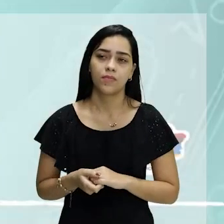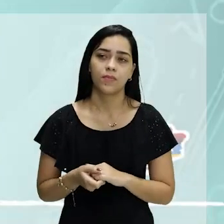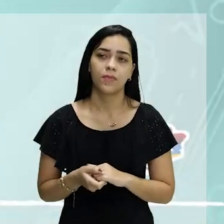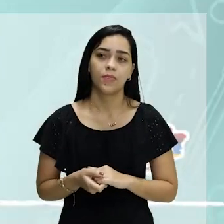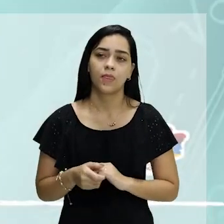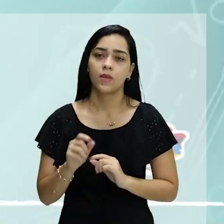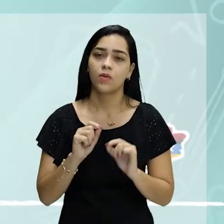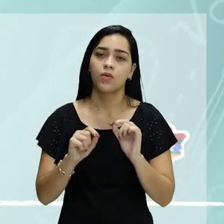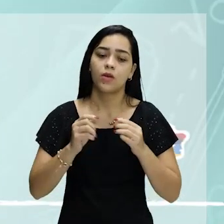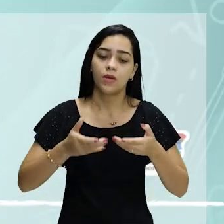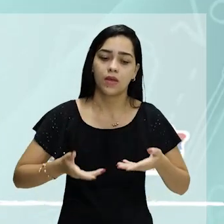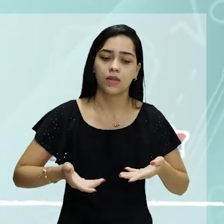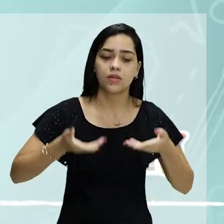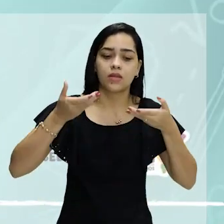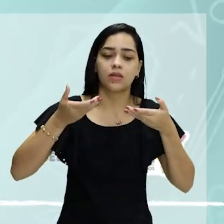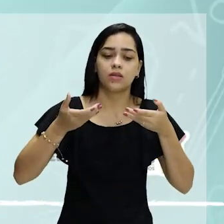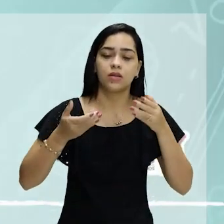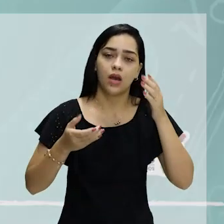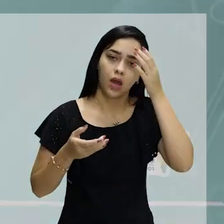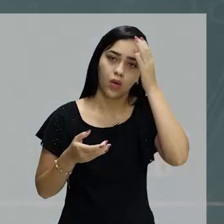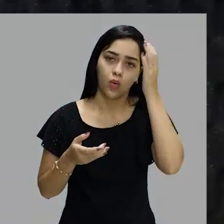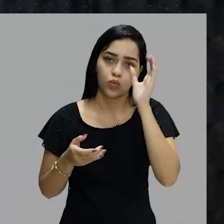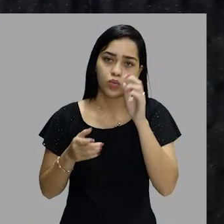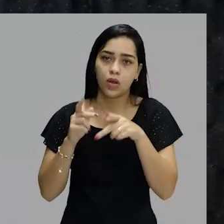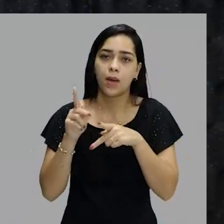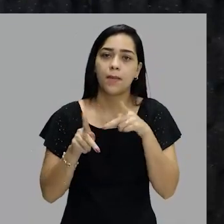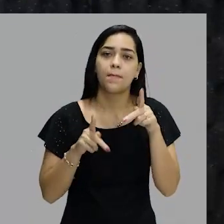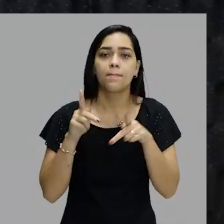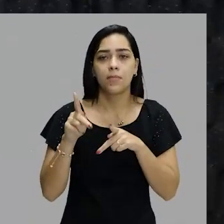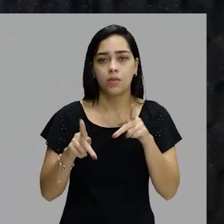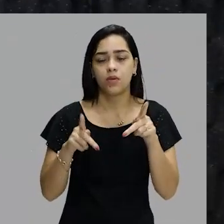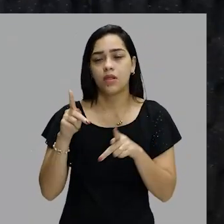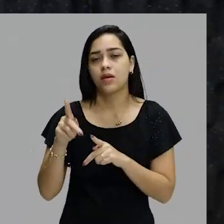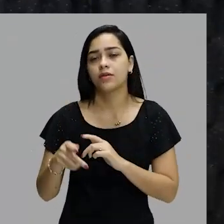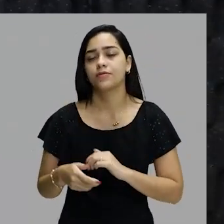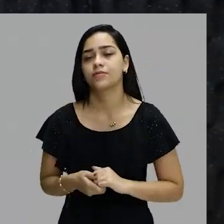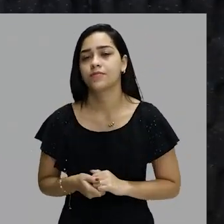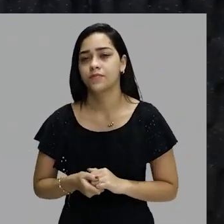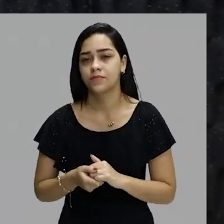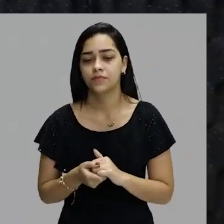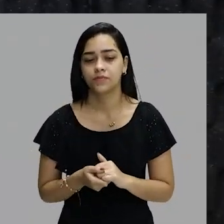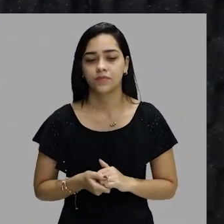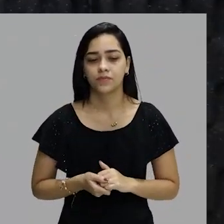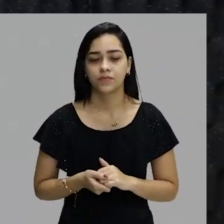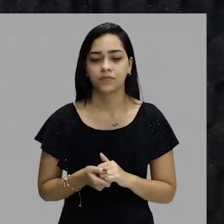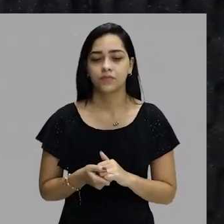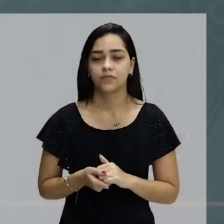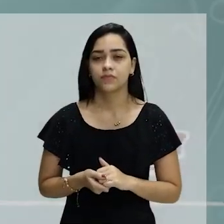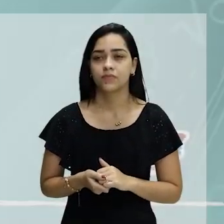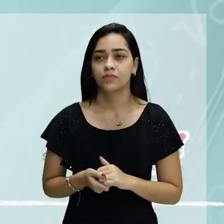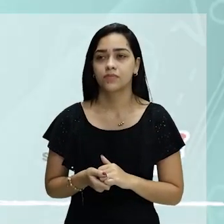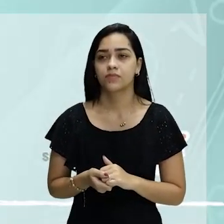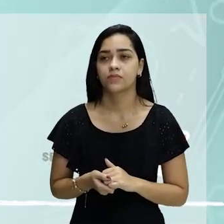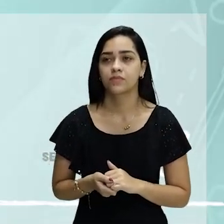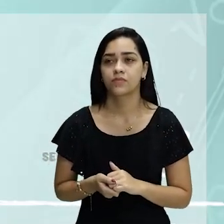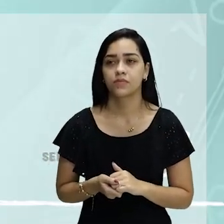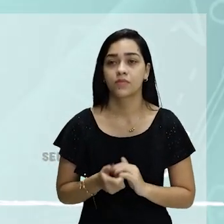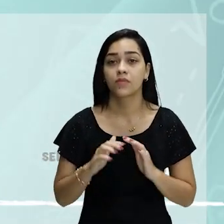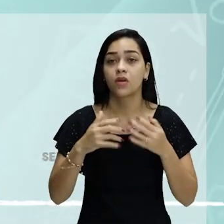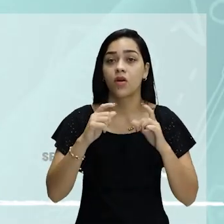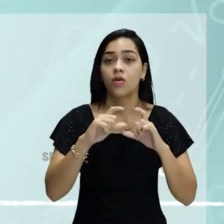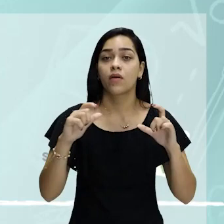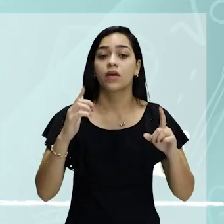ele exalta, ele valoriza a cultura popular, tá certo? Em que